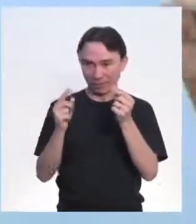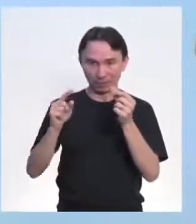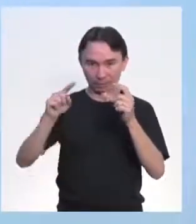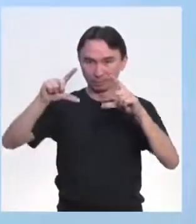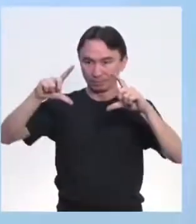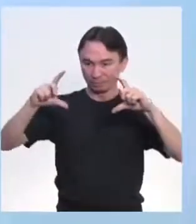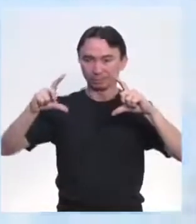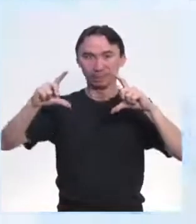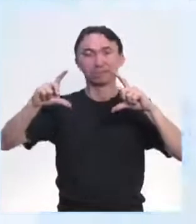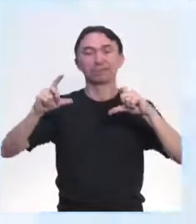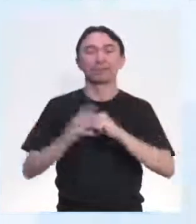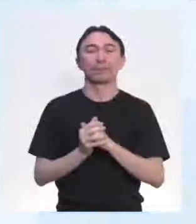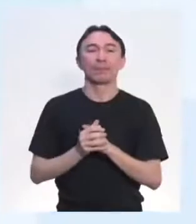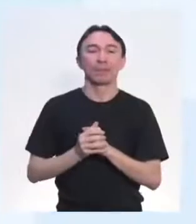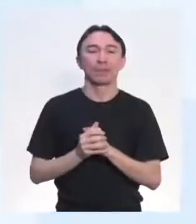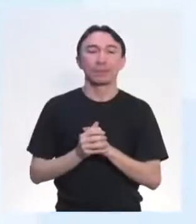Ótimo.